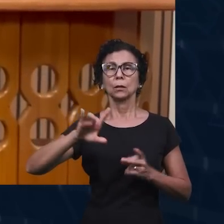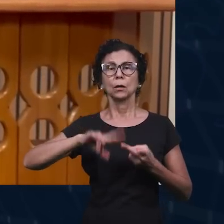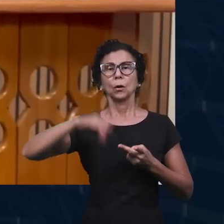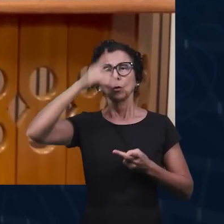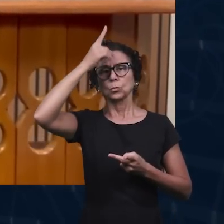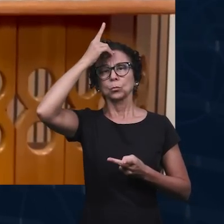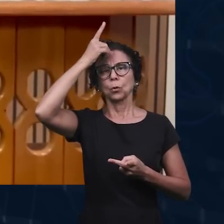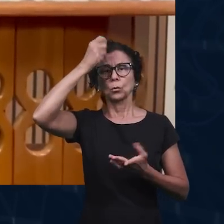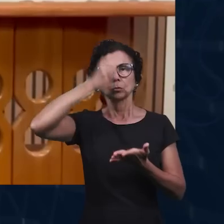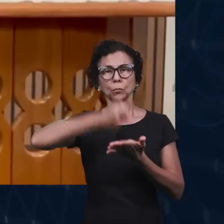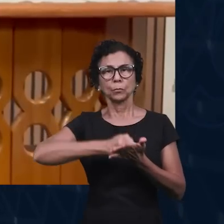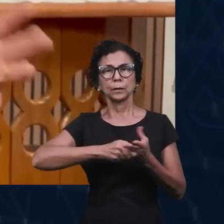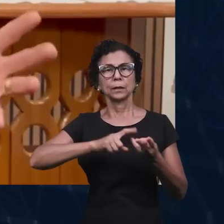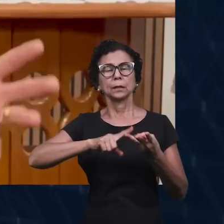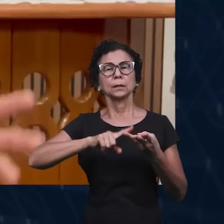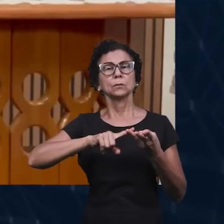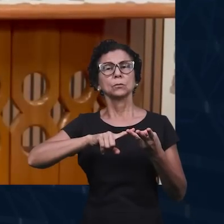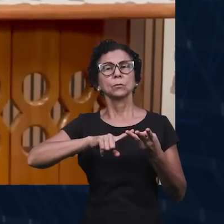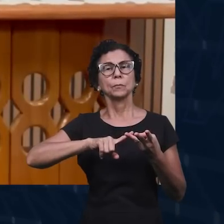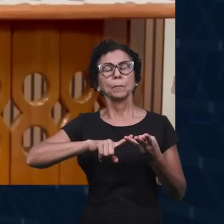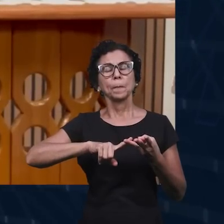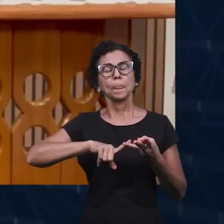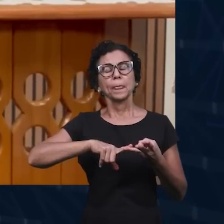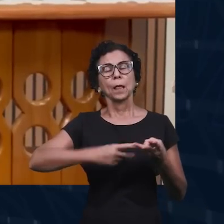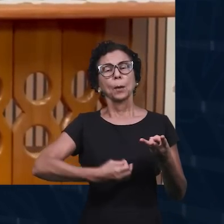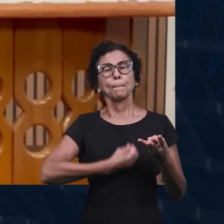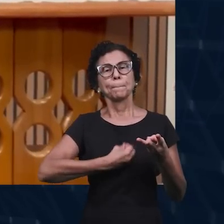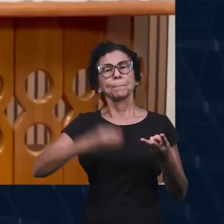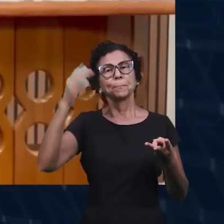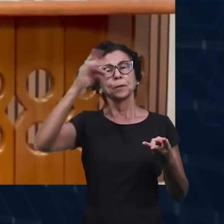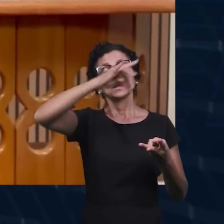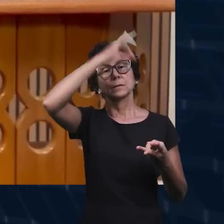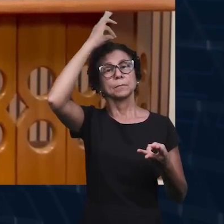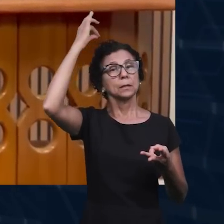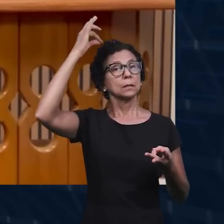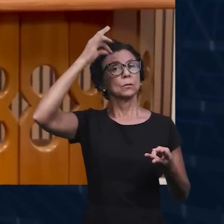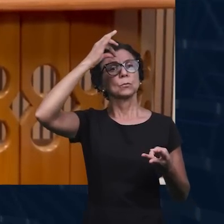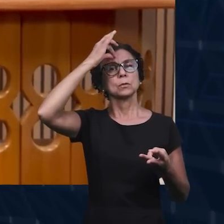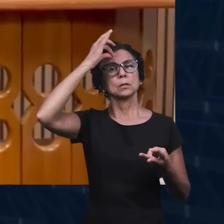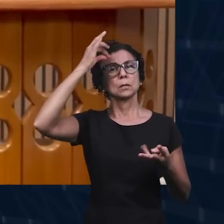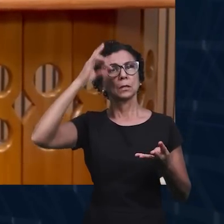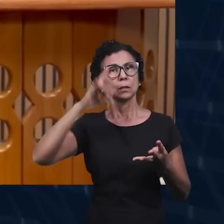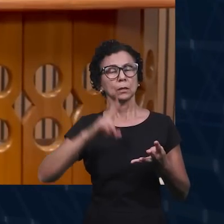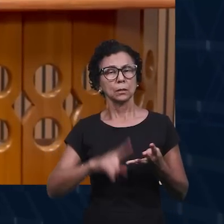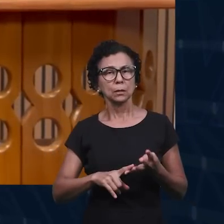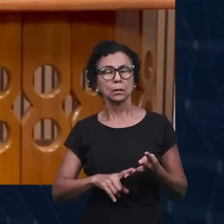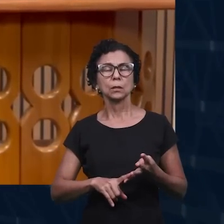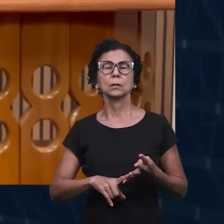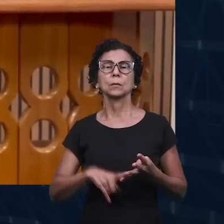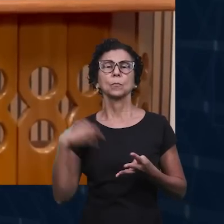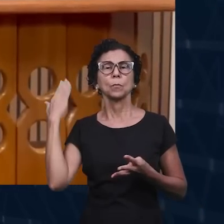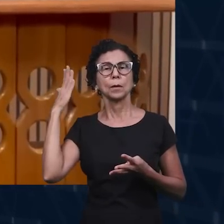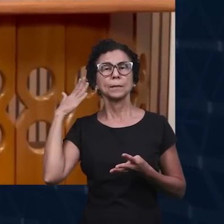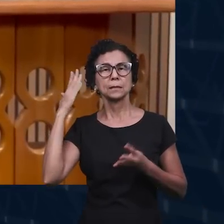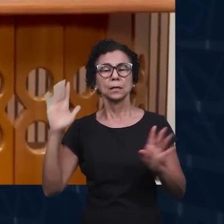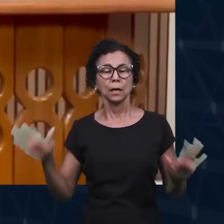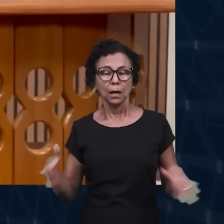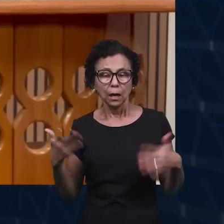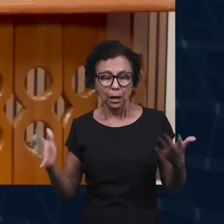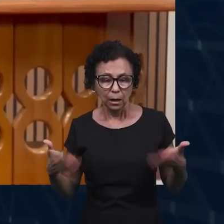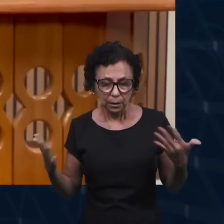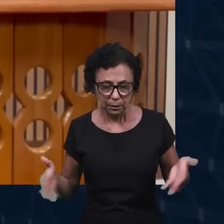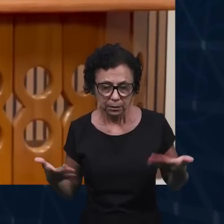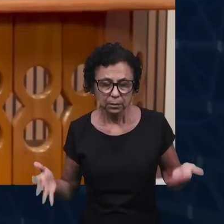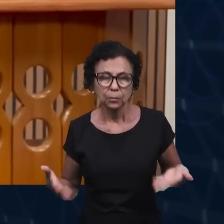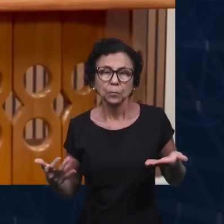os dons se cumprindo, os dons espirituais, a presença do Espírito Santo, uma palavra de incentivo, uma